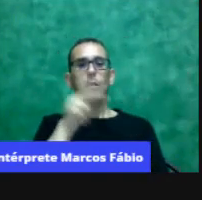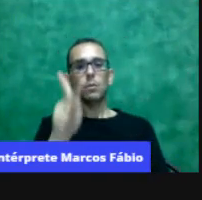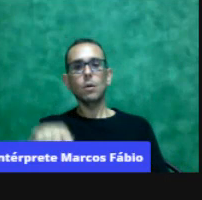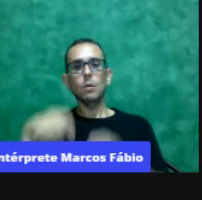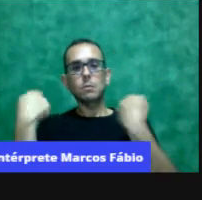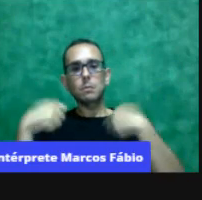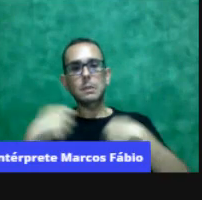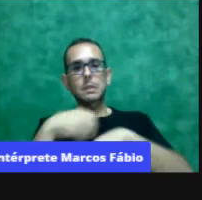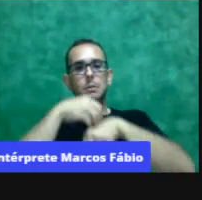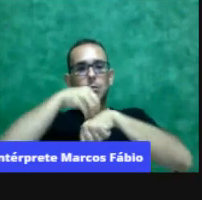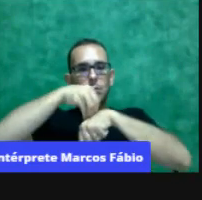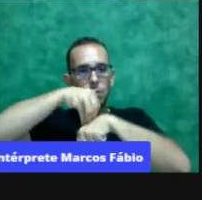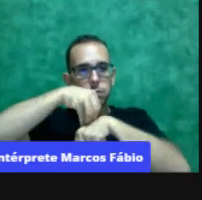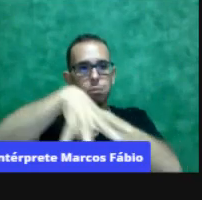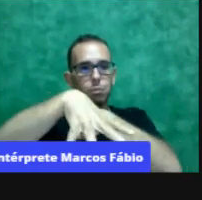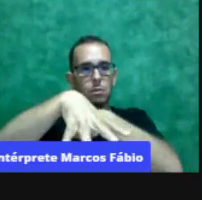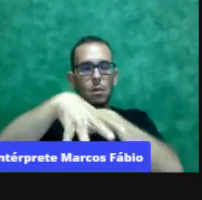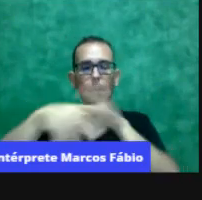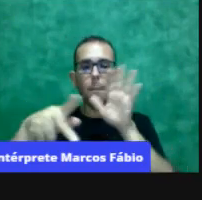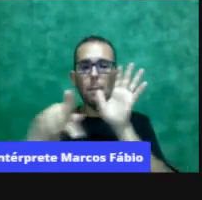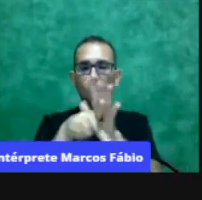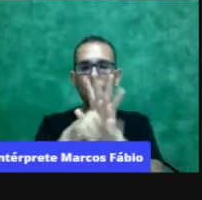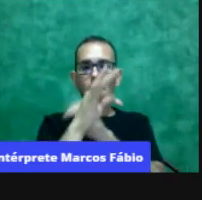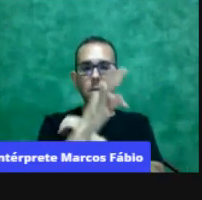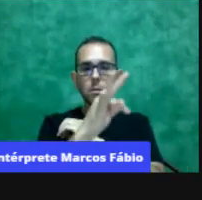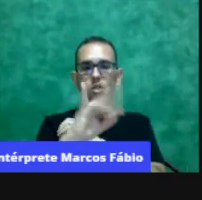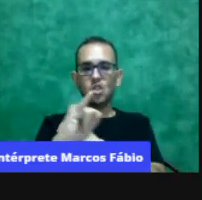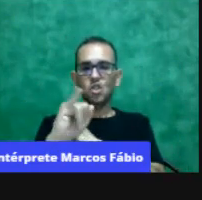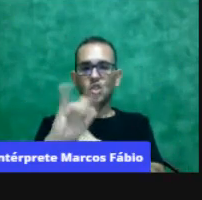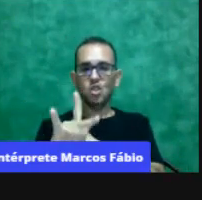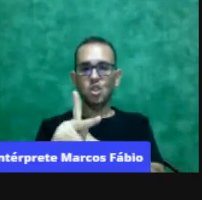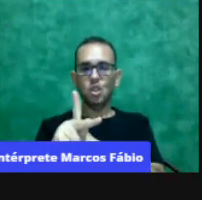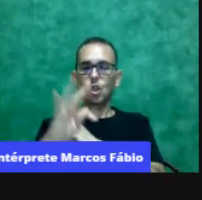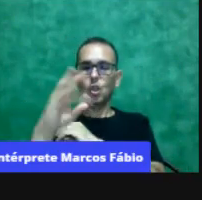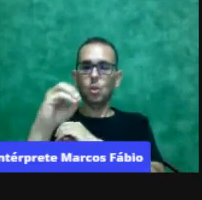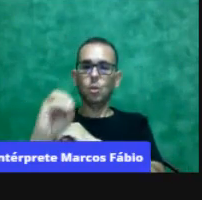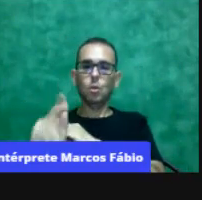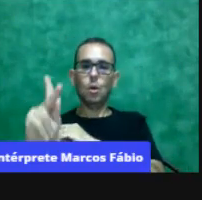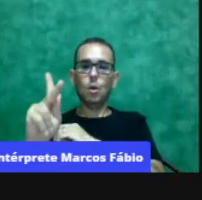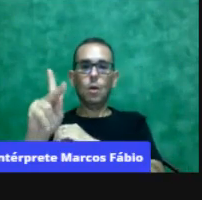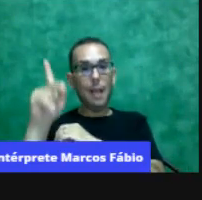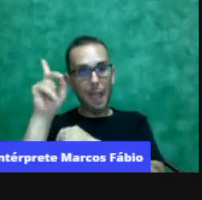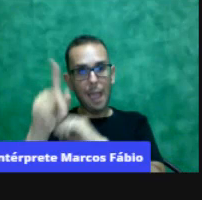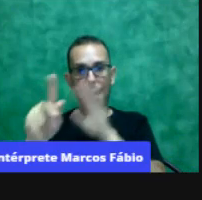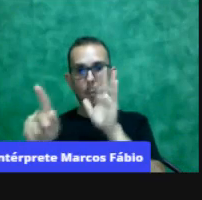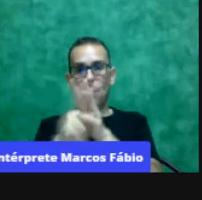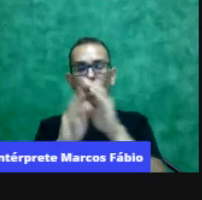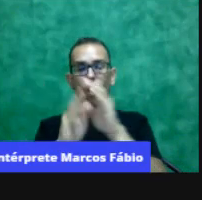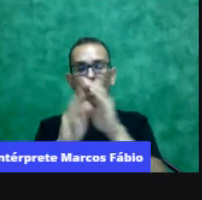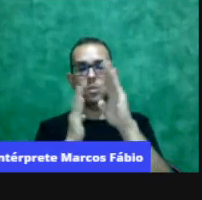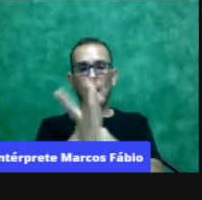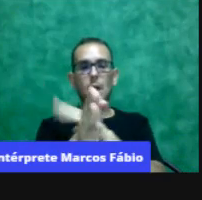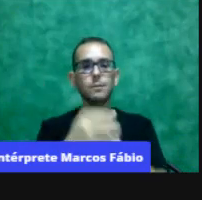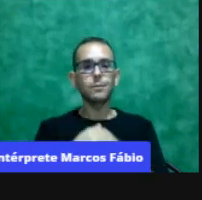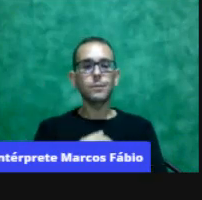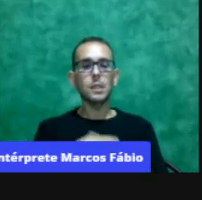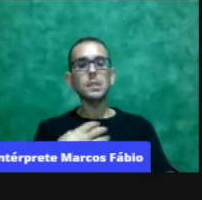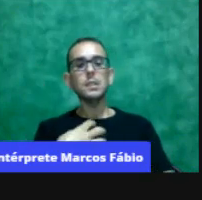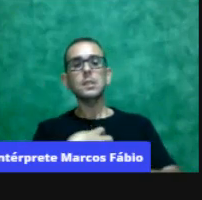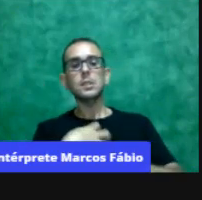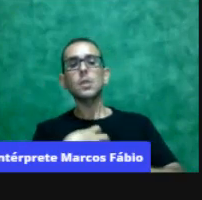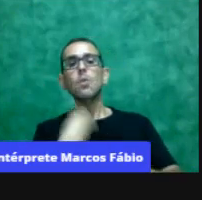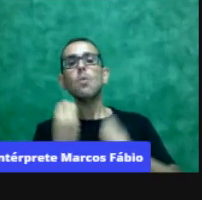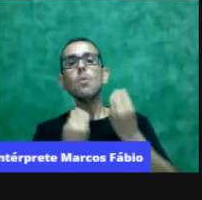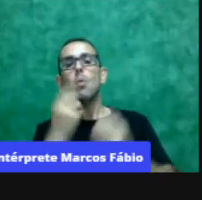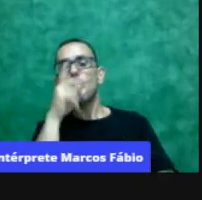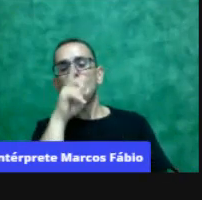o TikTok direto da plataforma, né? E nesses momentos é sempre importante o cuidado com a forma de disponibilizar